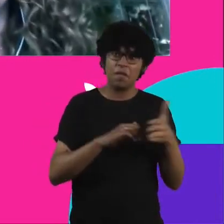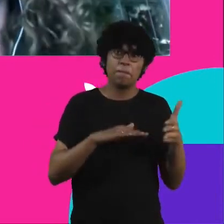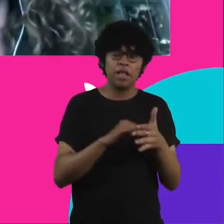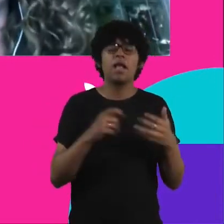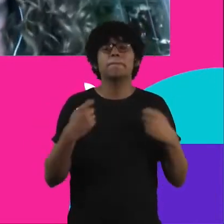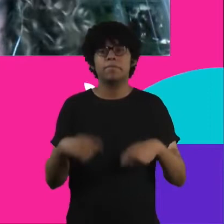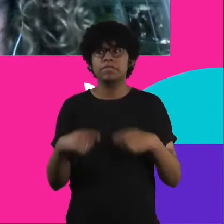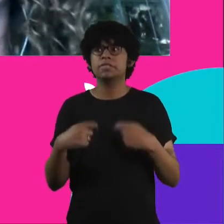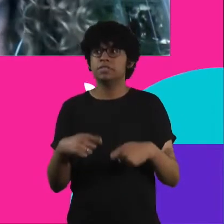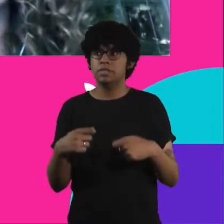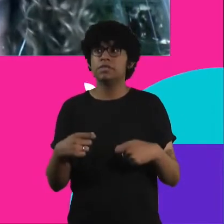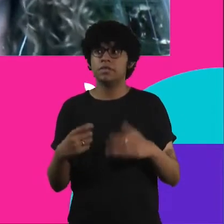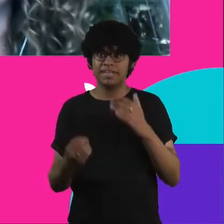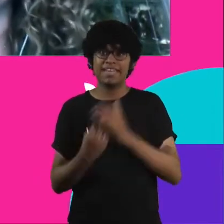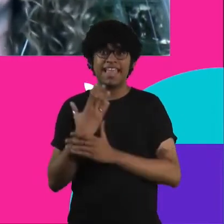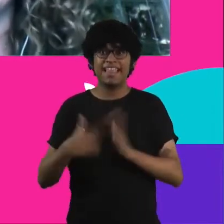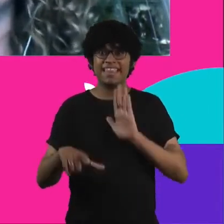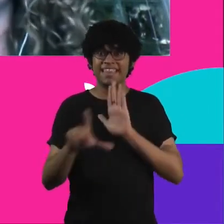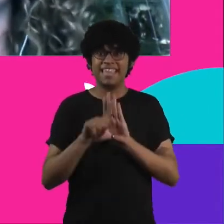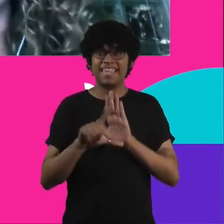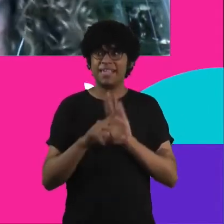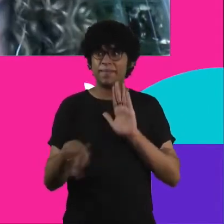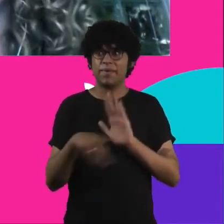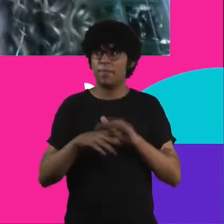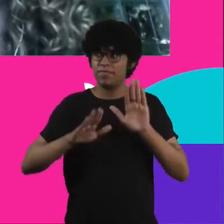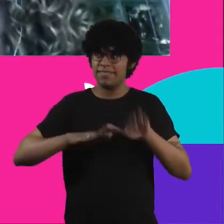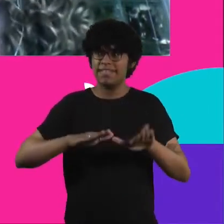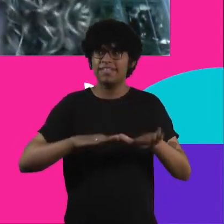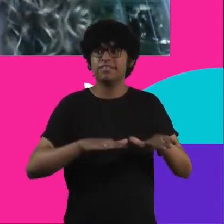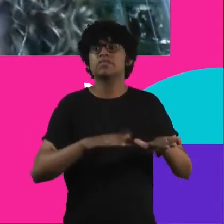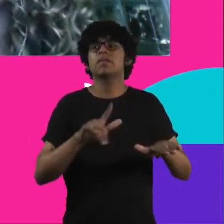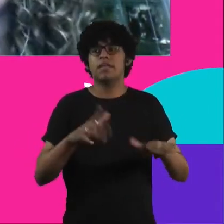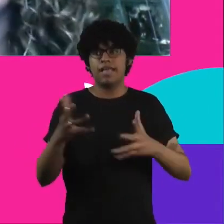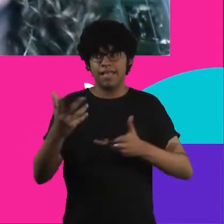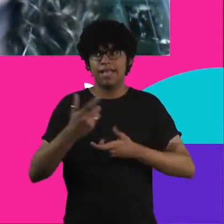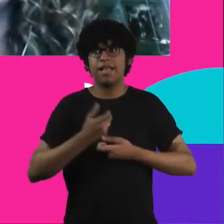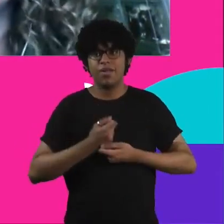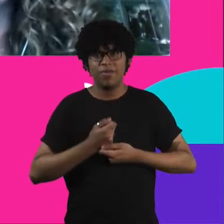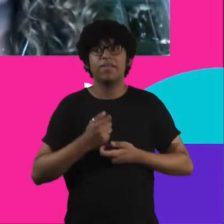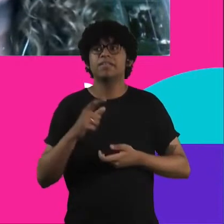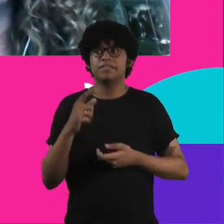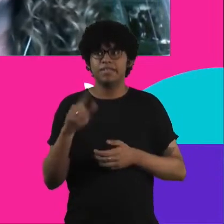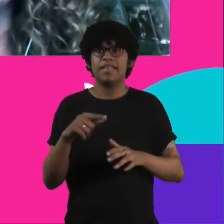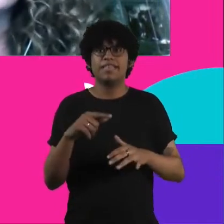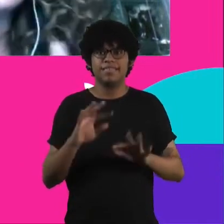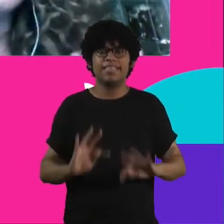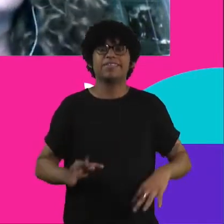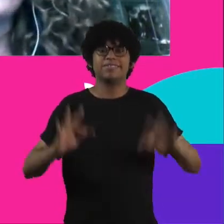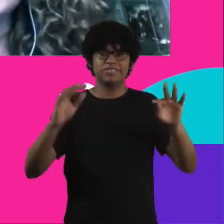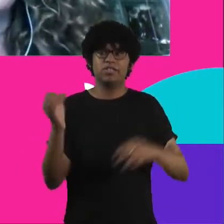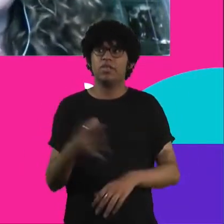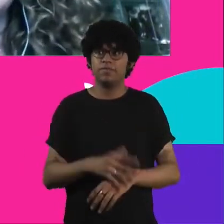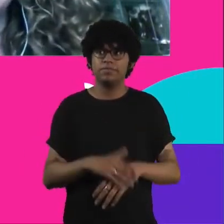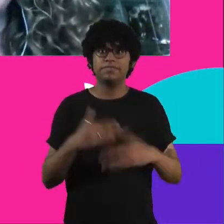criar, né, as leis de trânsito para poder acolher, né, essa inovação que estava chegando com uma nova tecnologia. E isso que a gente está